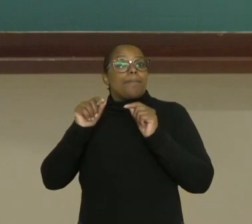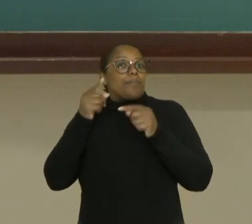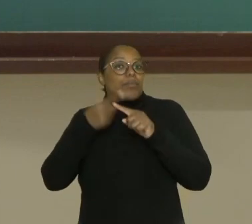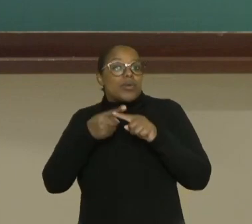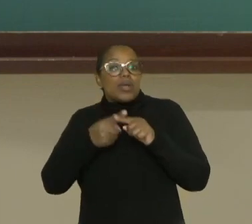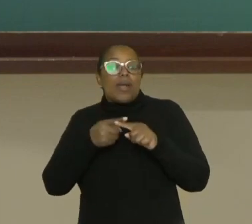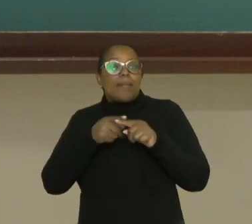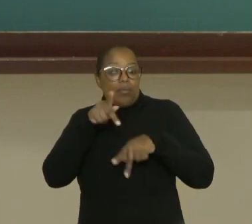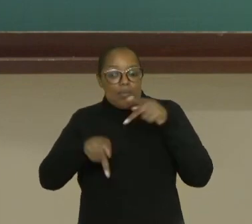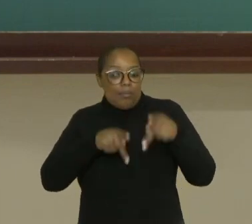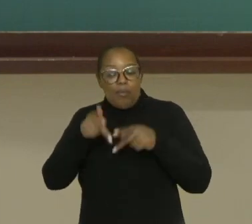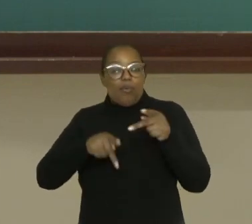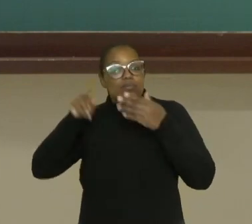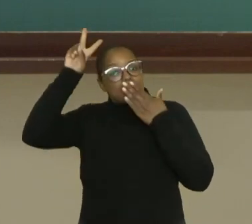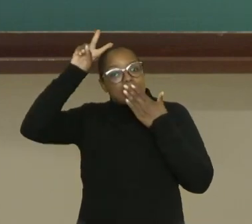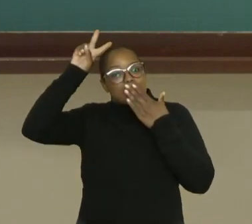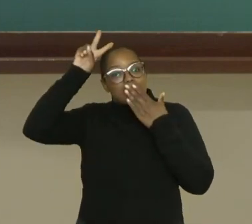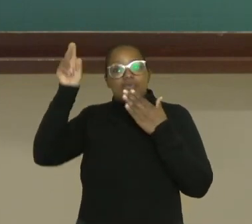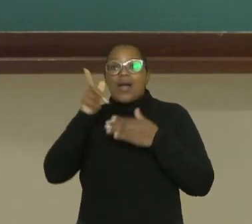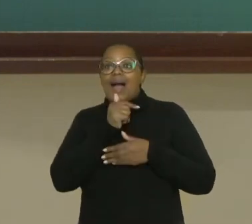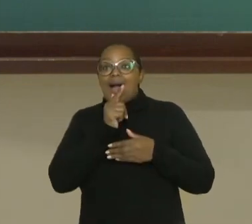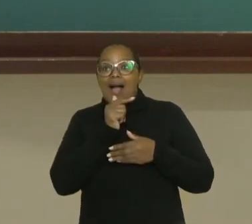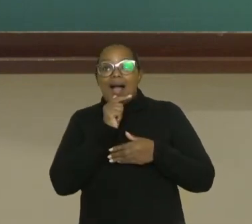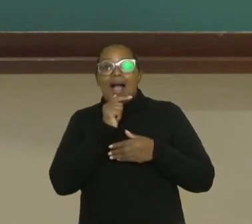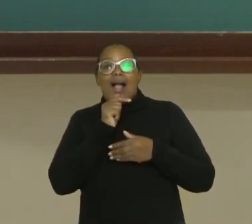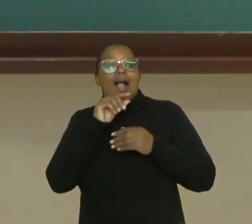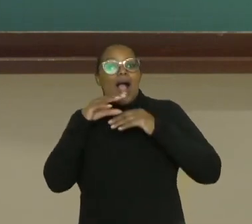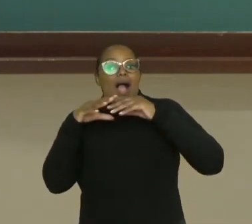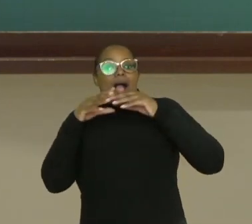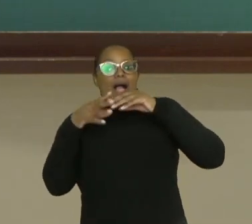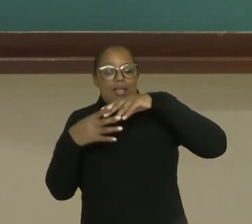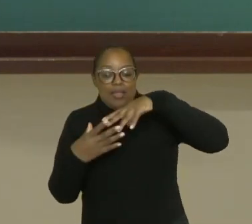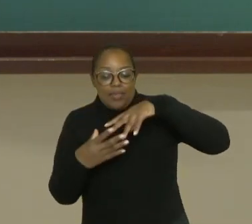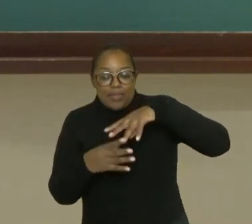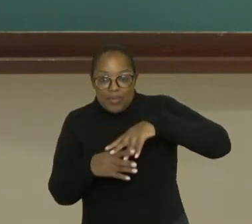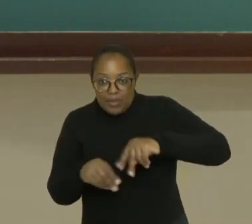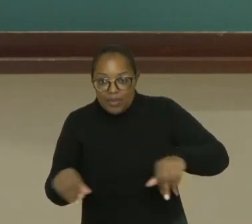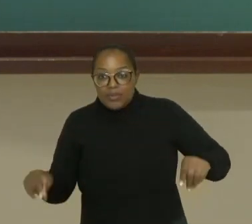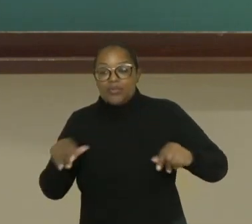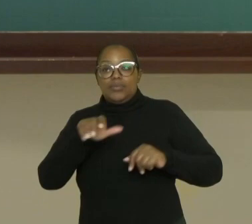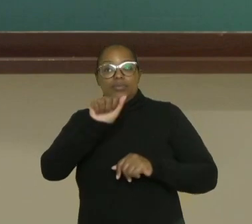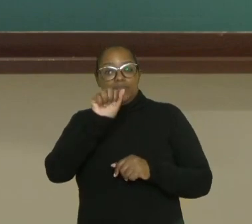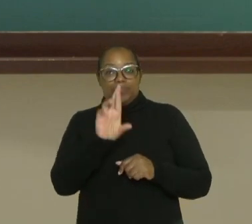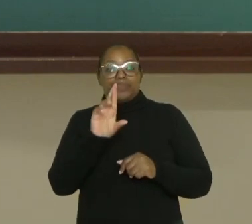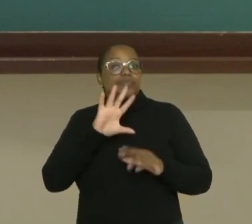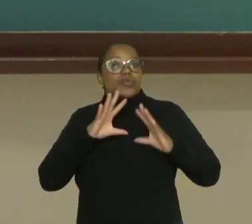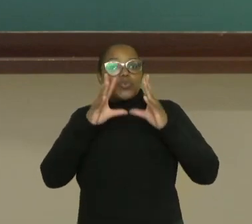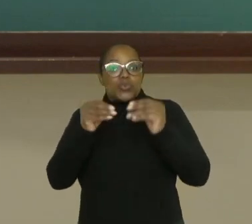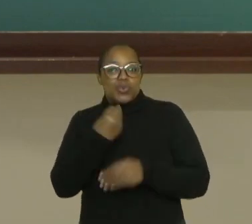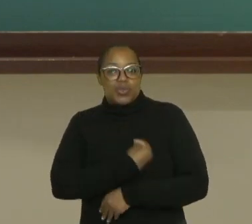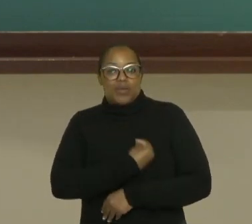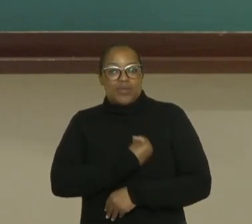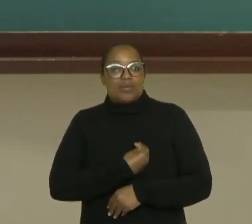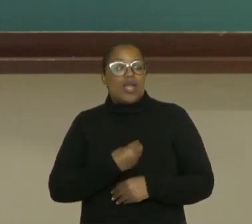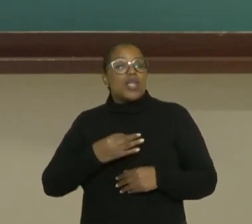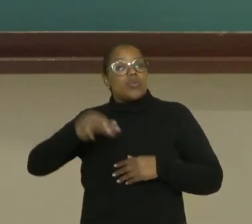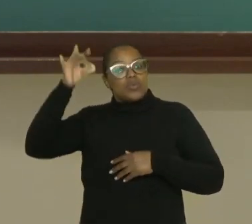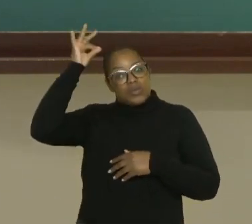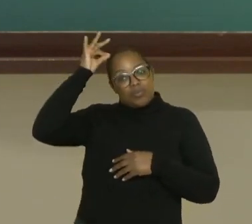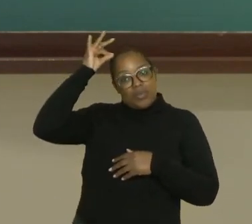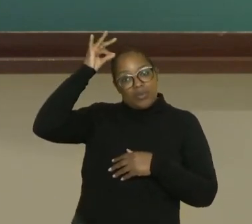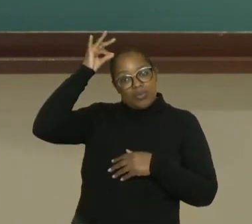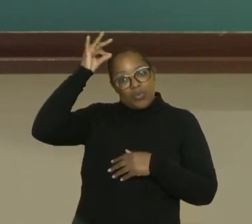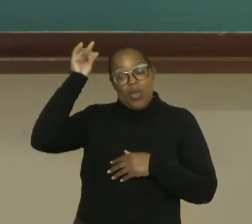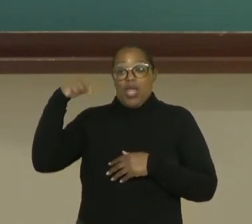a terra, o ar, tudo isso está vivo, tem espírito e o mesmo espírito nosso está presente na natureza.